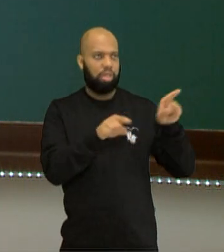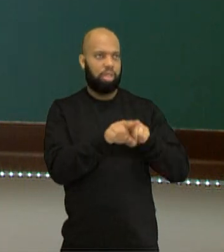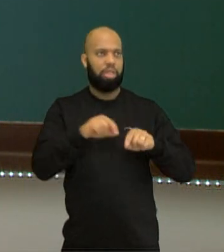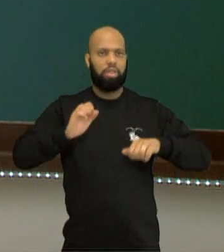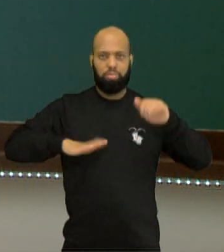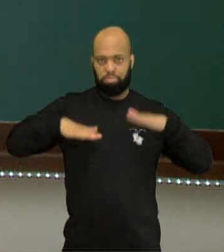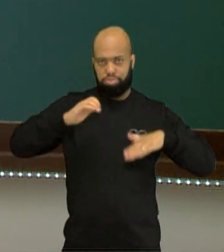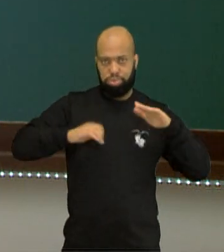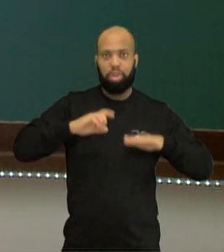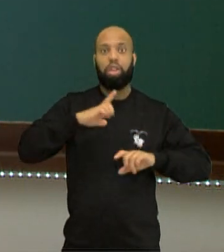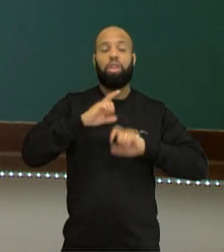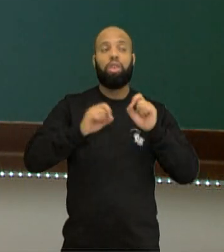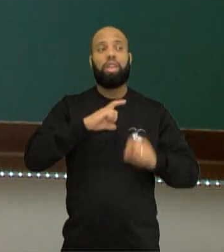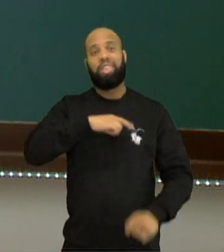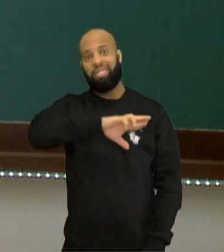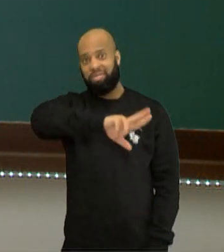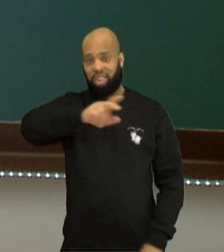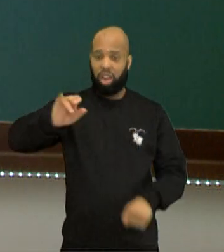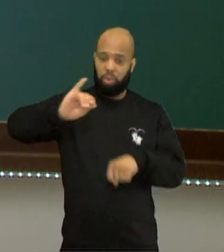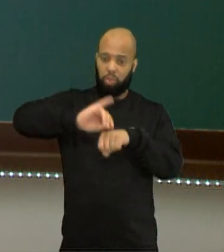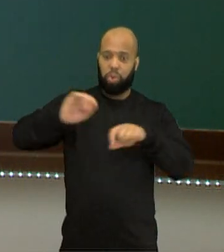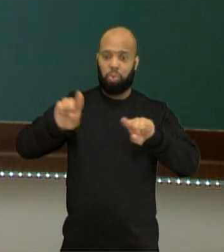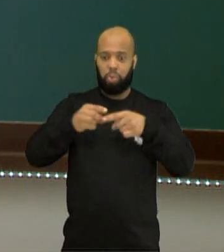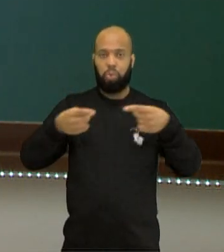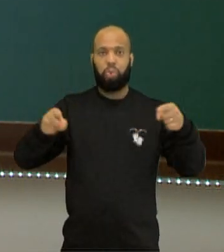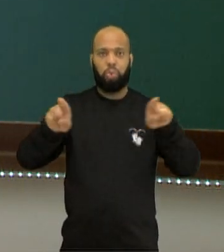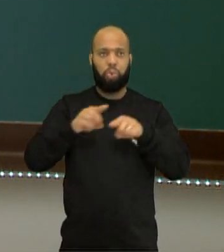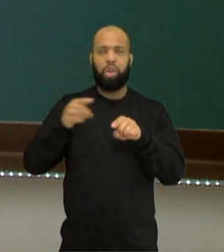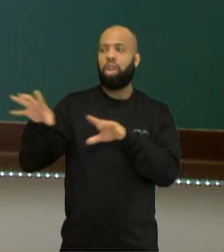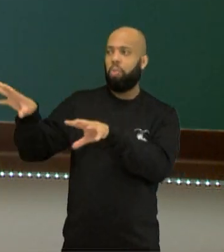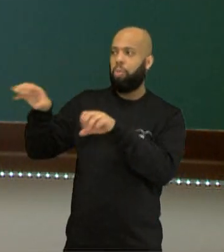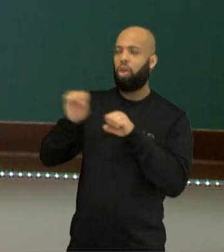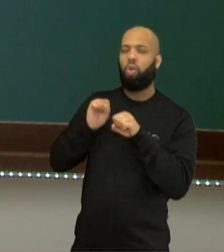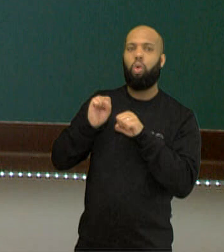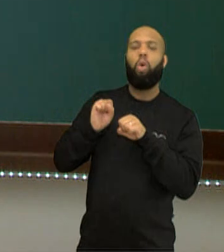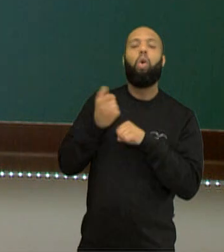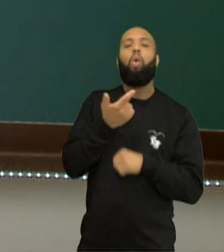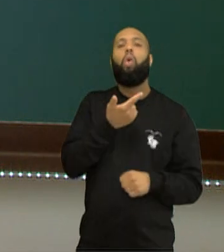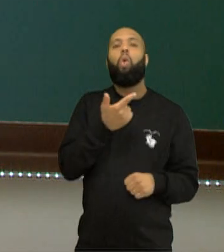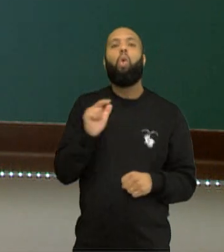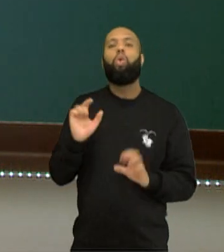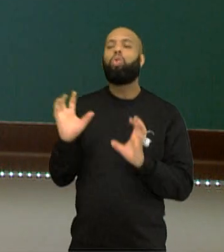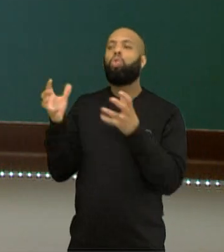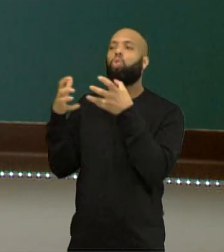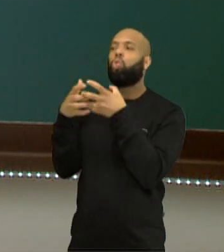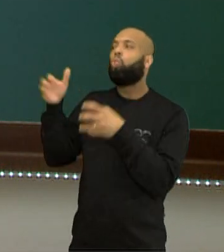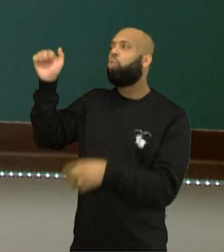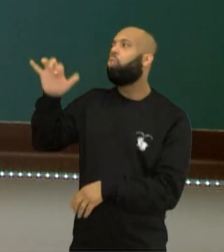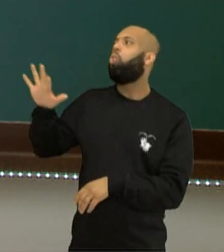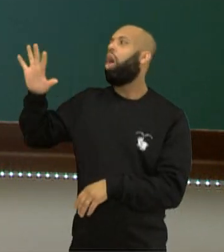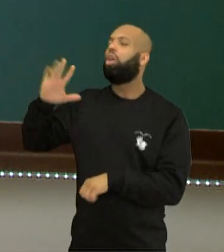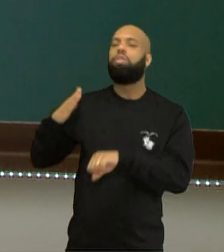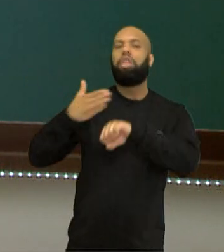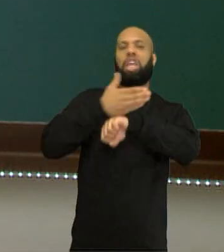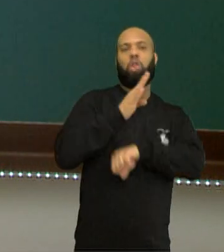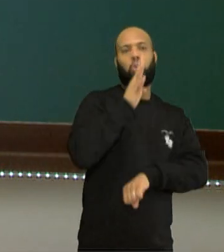e percussão, nós temos vários instrumentos que foram trazidos exatamente por aqueles invasores asiáticos. O Egito ele sempre